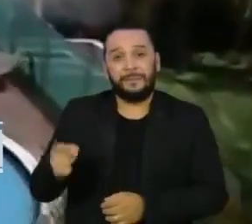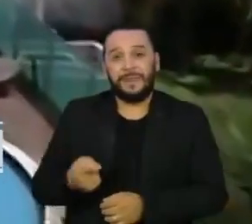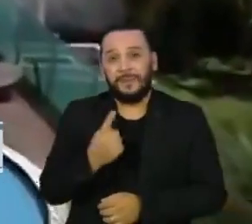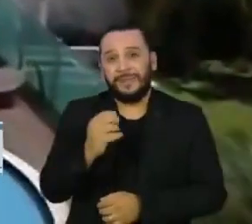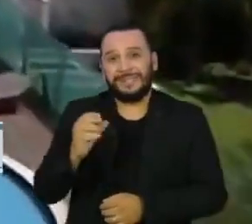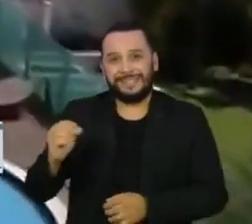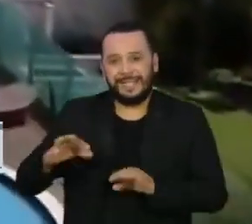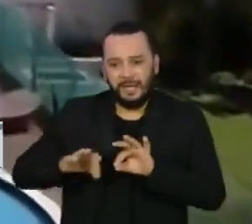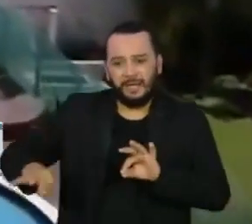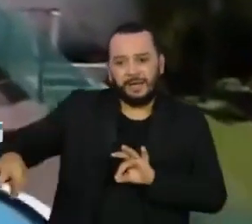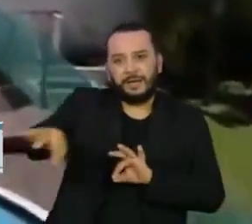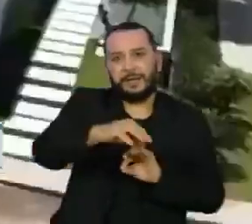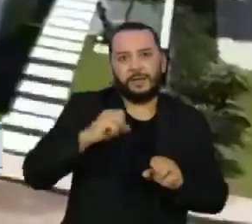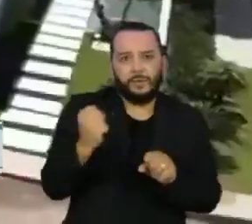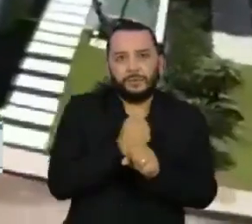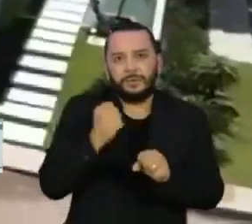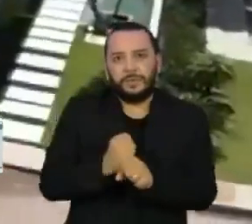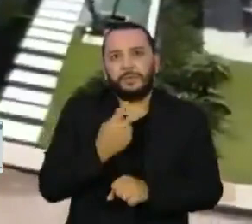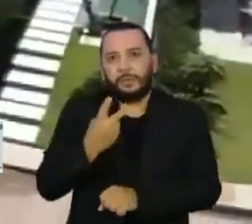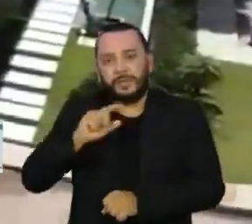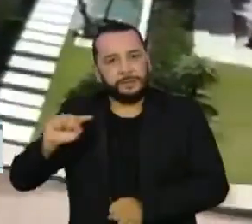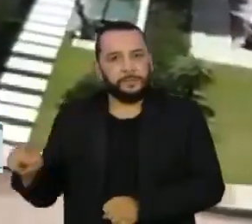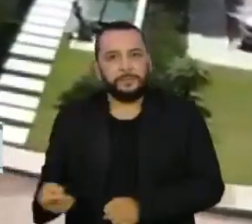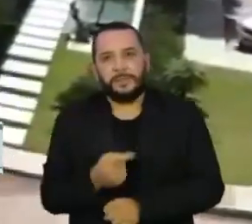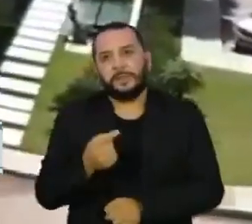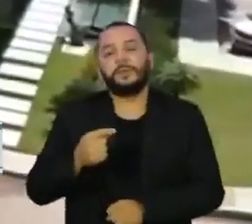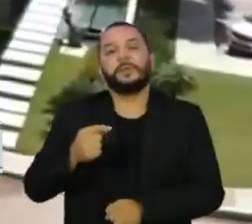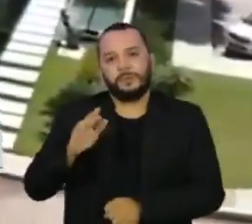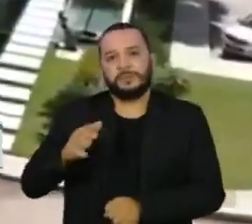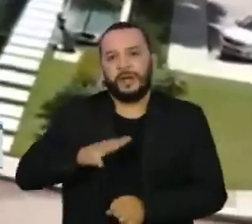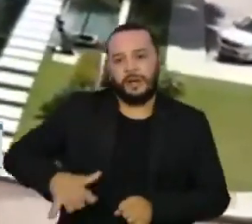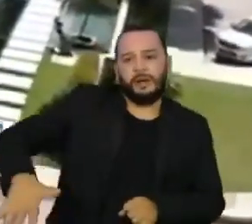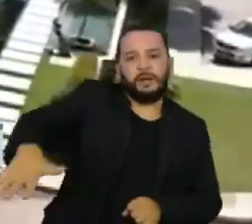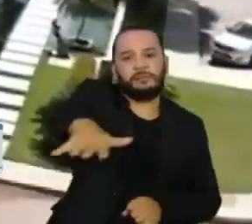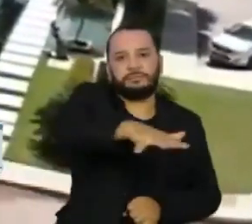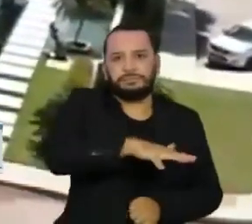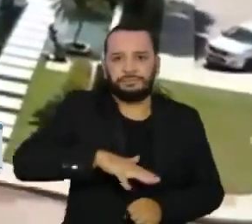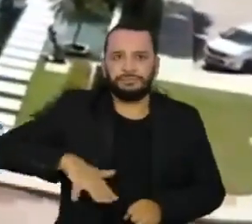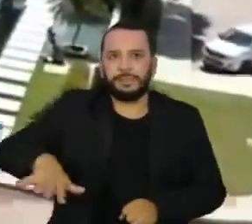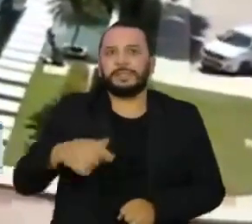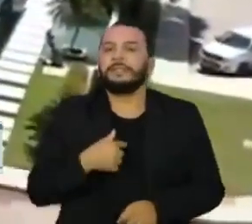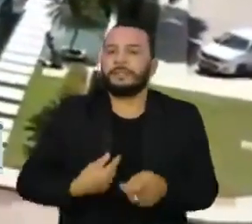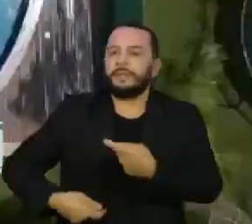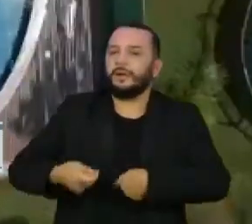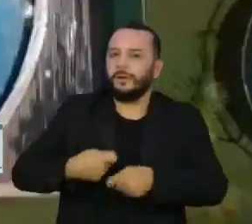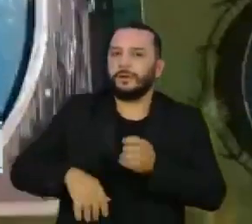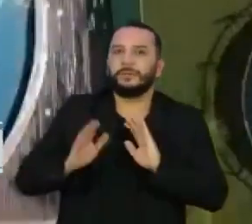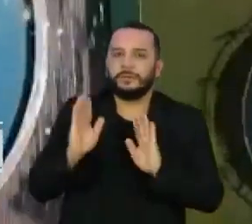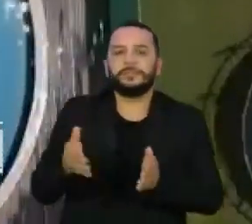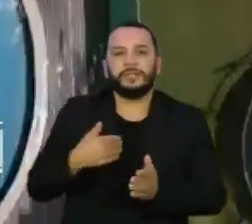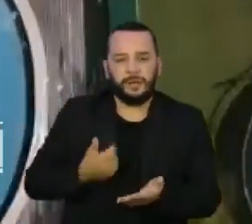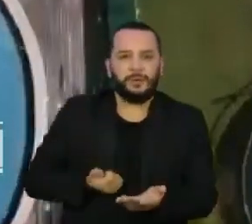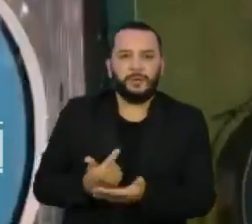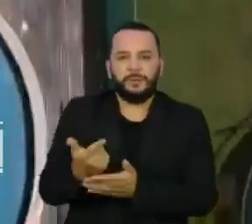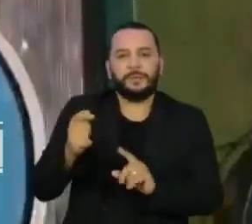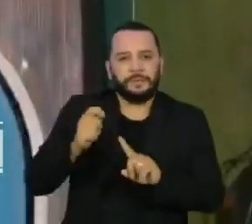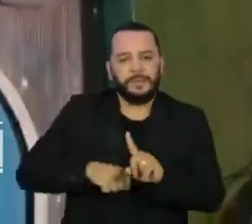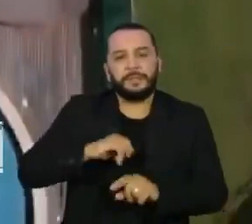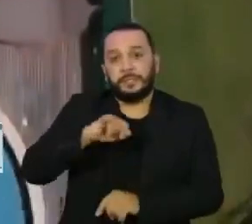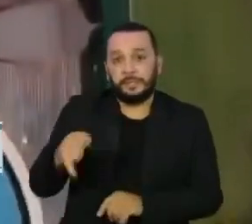quadrados de área construída em 2.400 metros quadrados de terreno o negócio foi finalizado no final de Janeiro